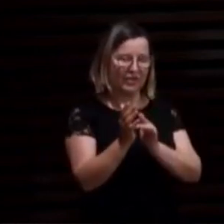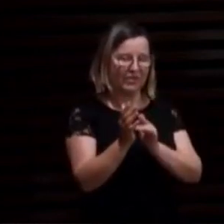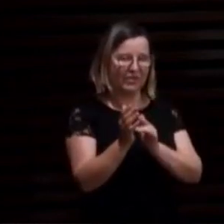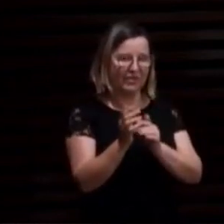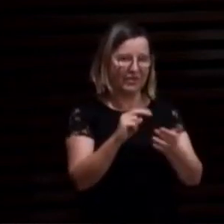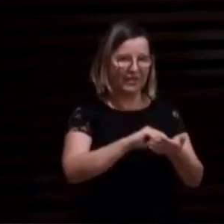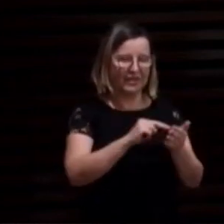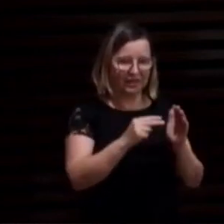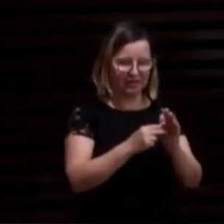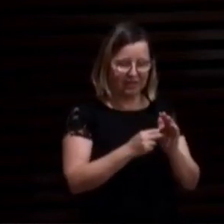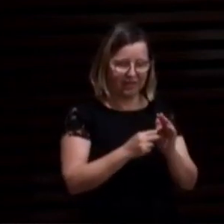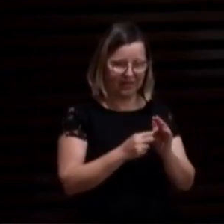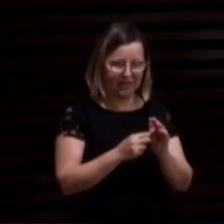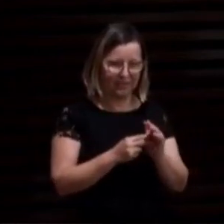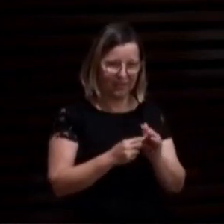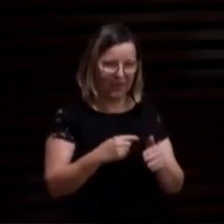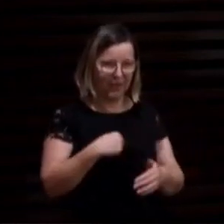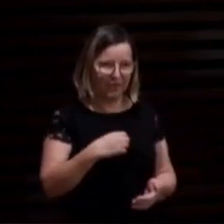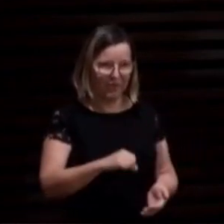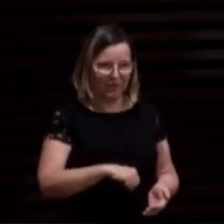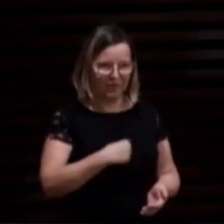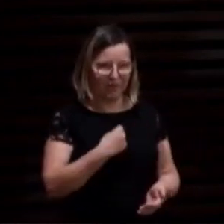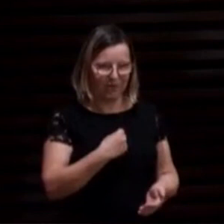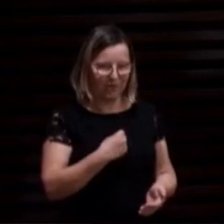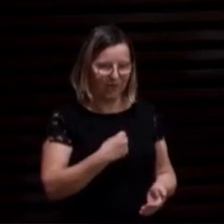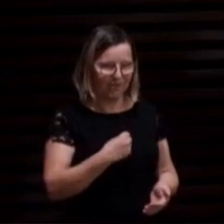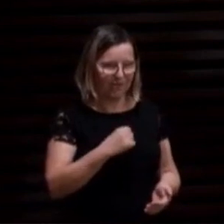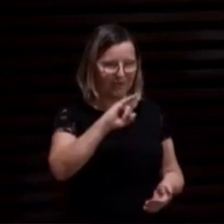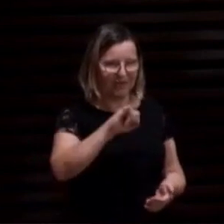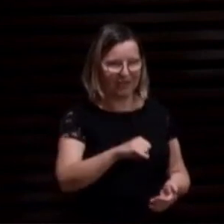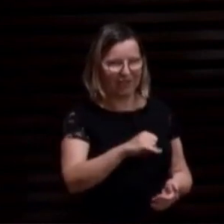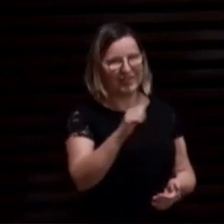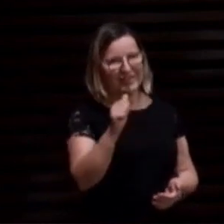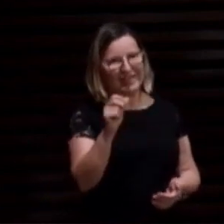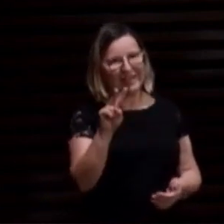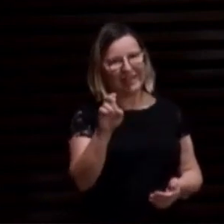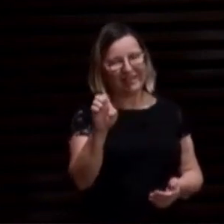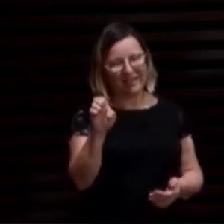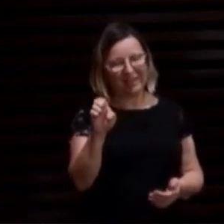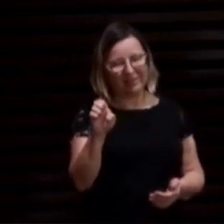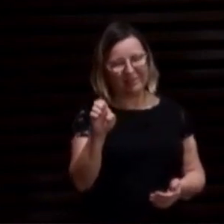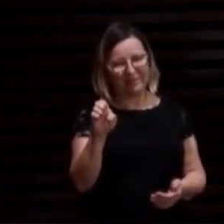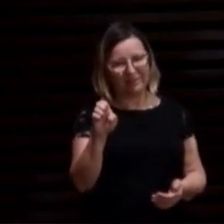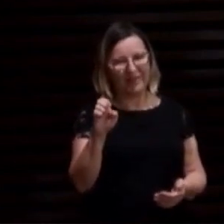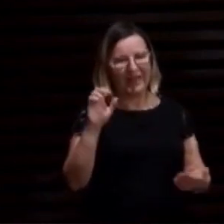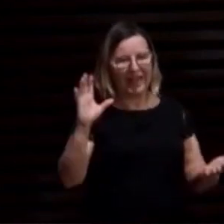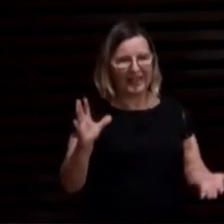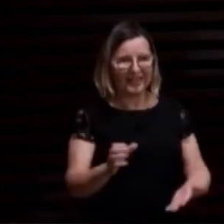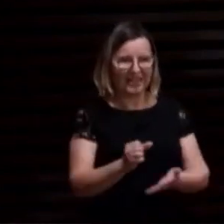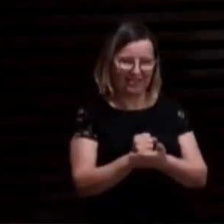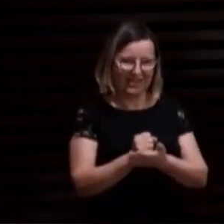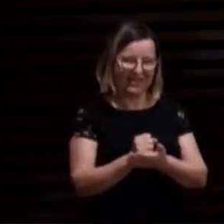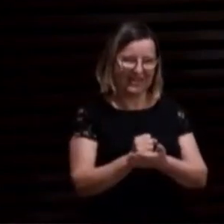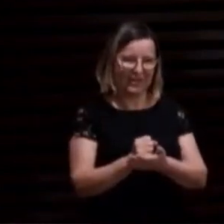Yahvé, eu sou, Yahvé, eu sou a salvação